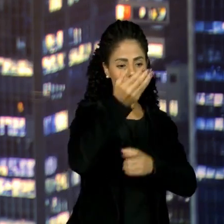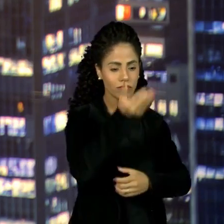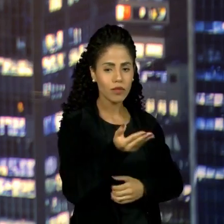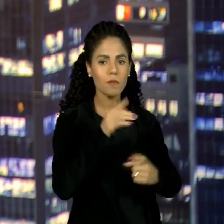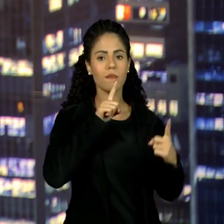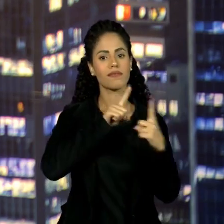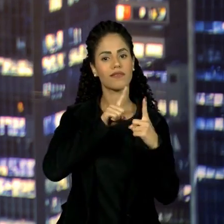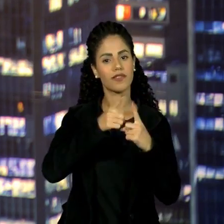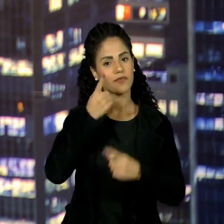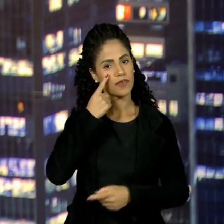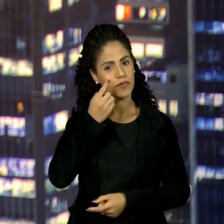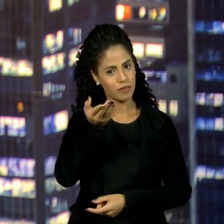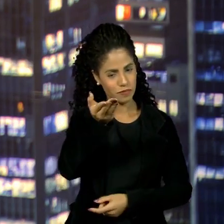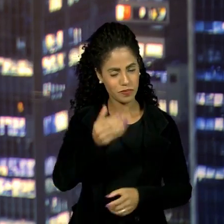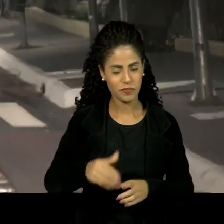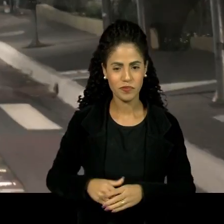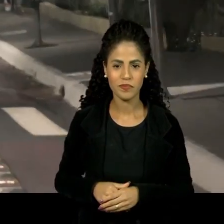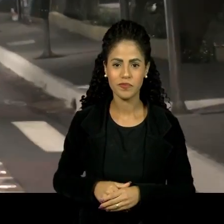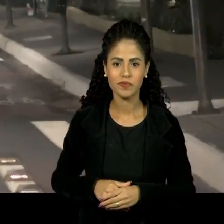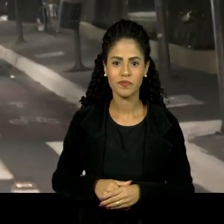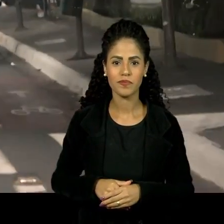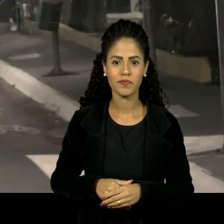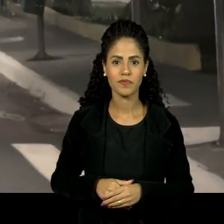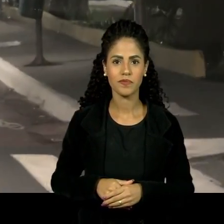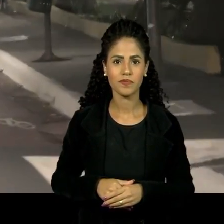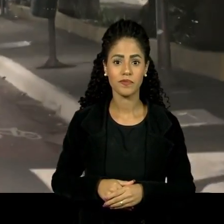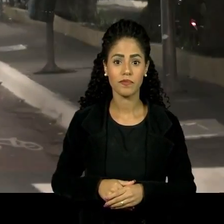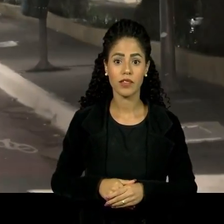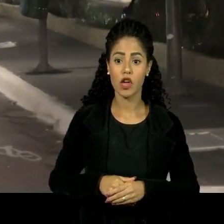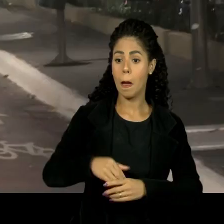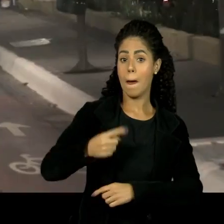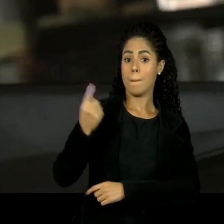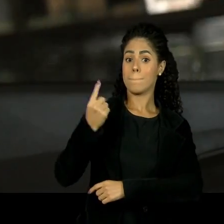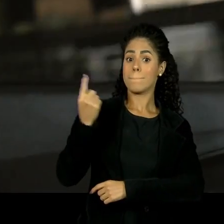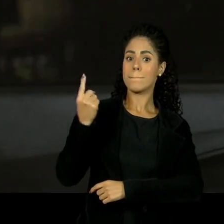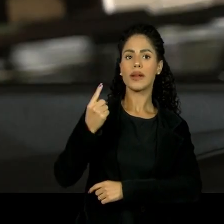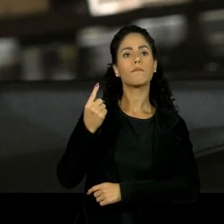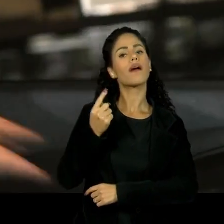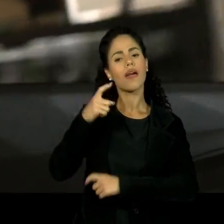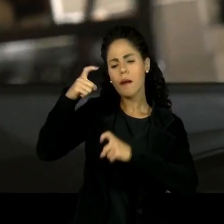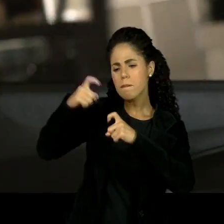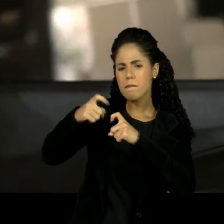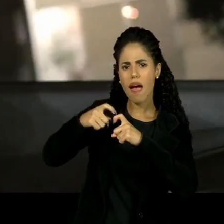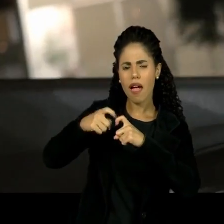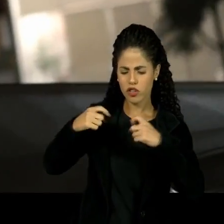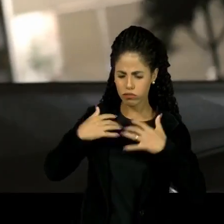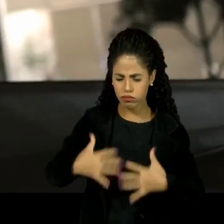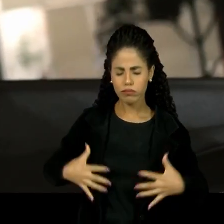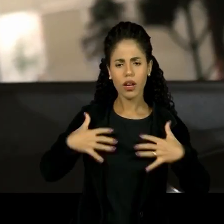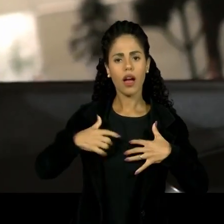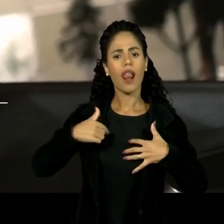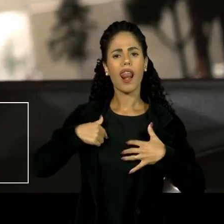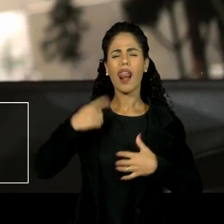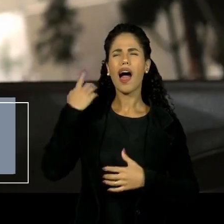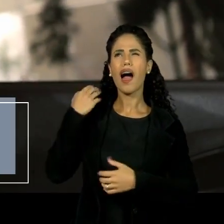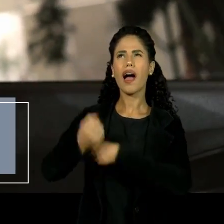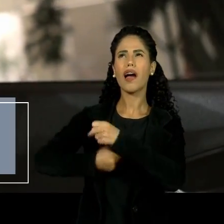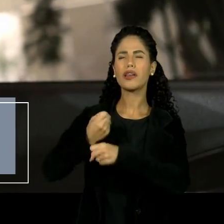pacientes. Vamos assistir mais um trechinho. A primeira oncologista que eu fui, lá no primeiro diagnóstico, em